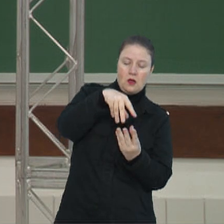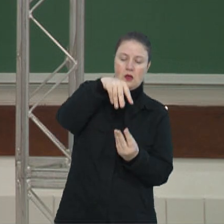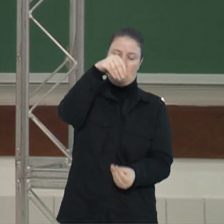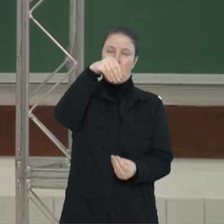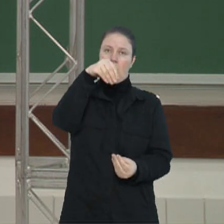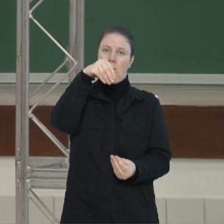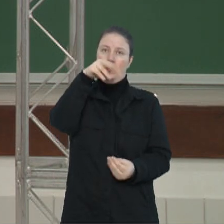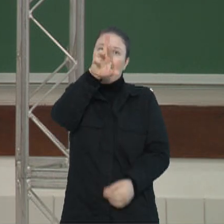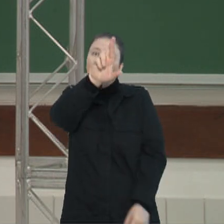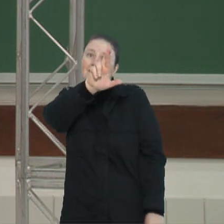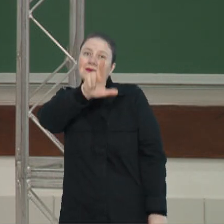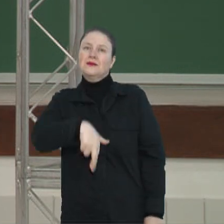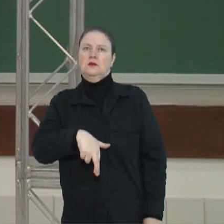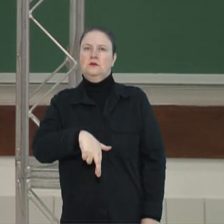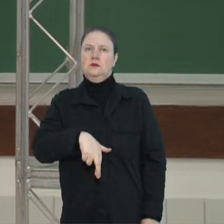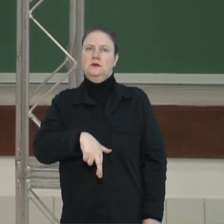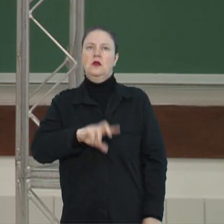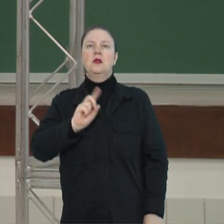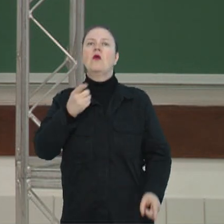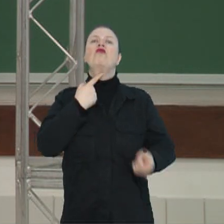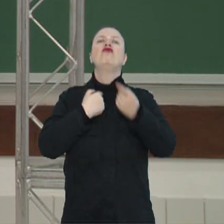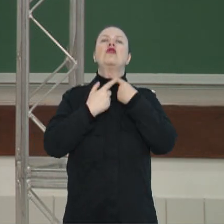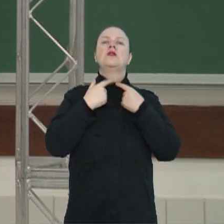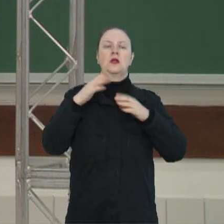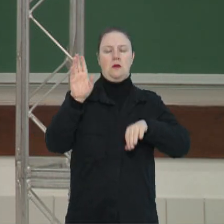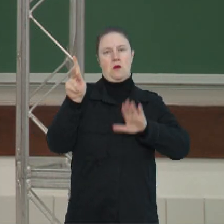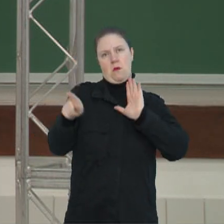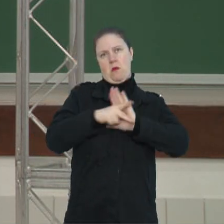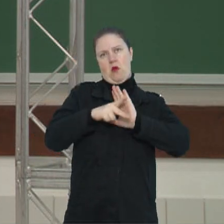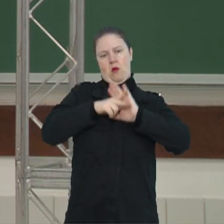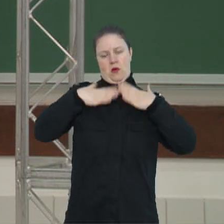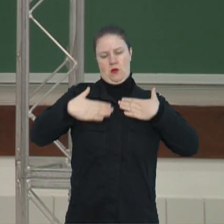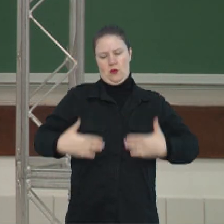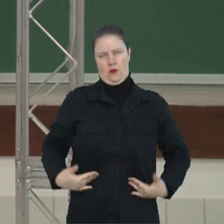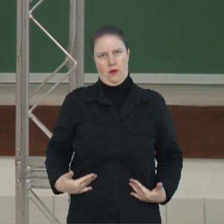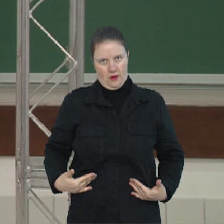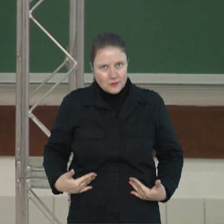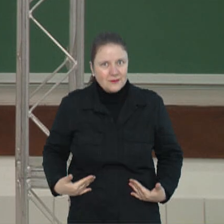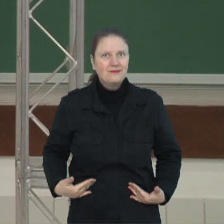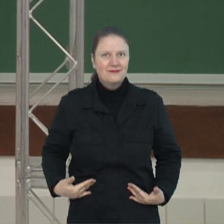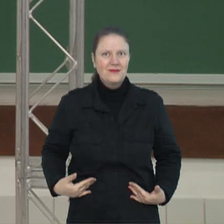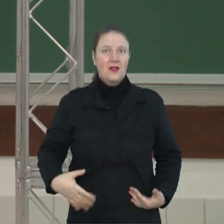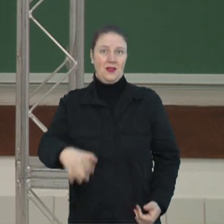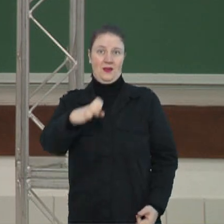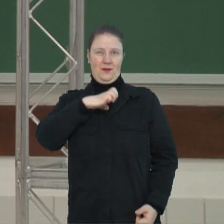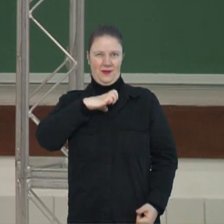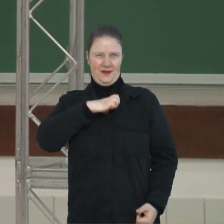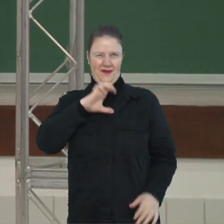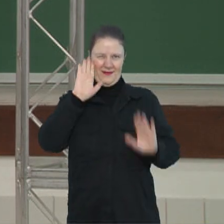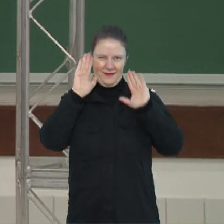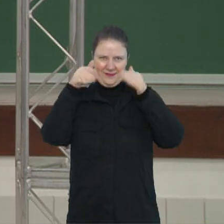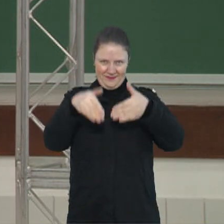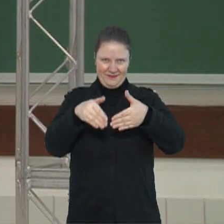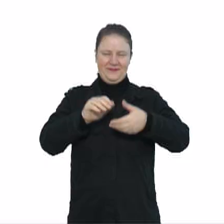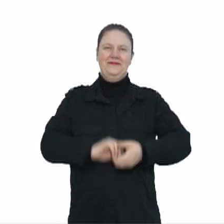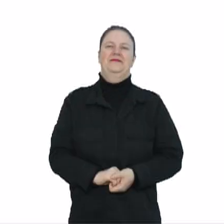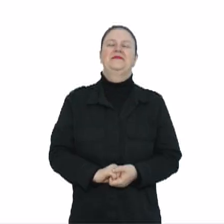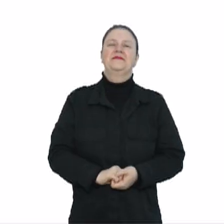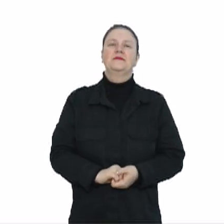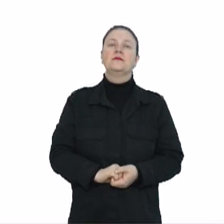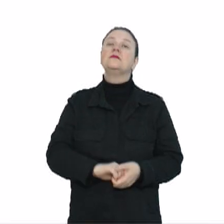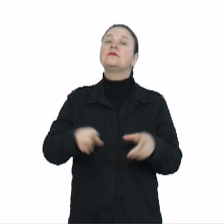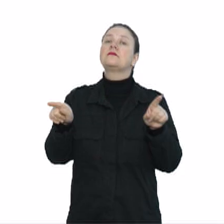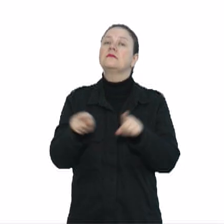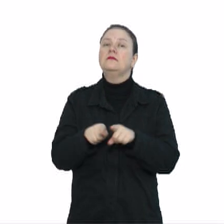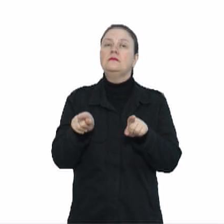portanto a razão, né? E não as vontades do corpo. Tá? Então a gente tá vendo um pouquinho dessa ética de Santo Agostinho aí. Outro ponto,